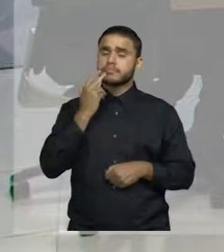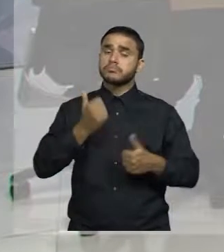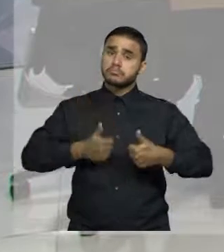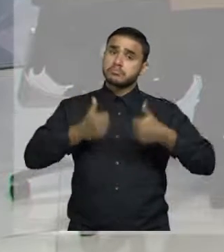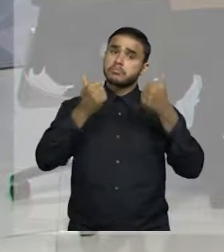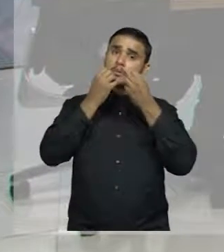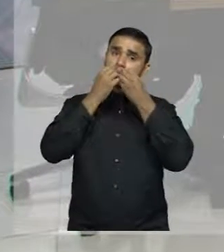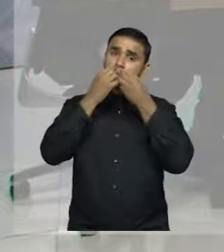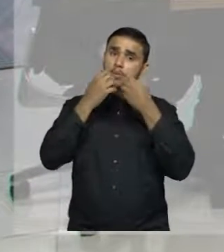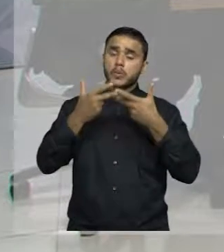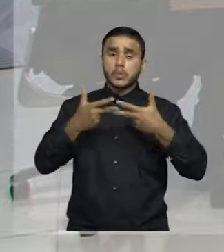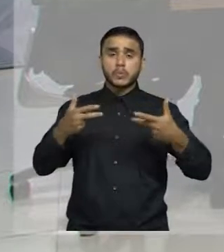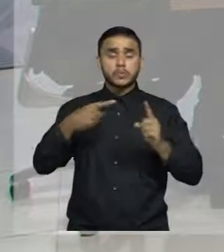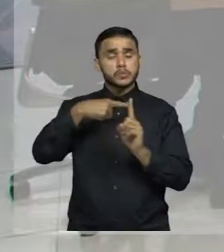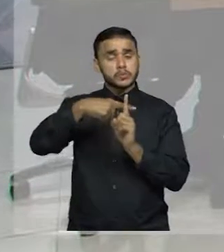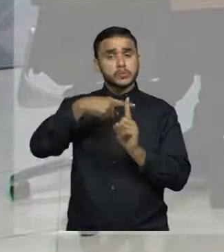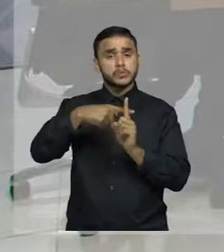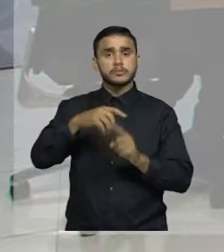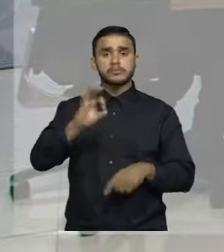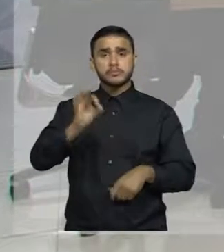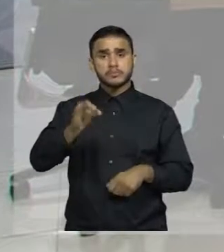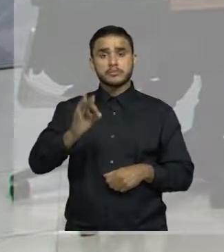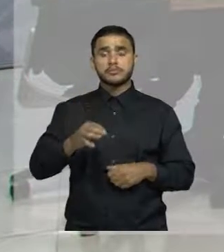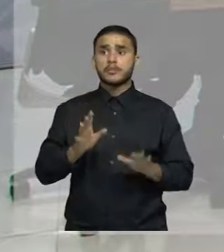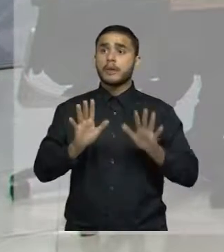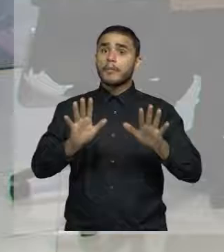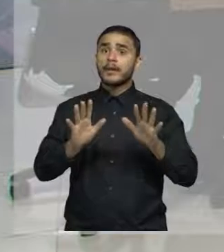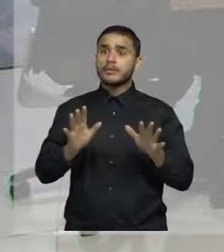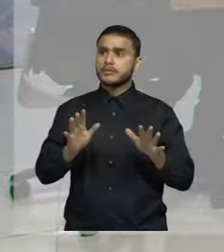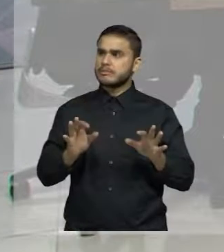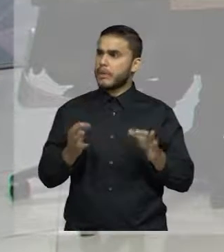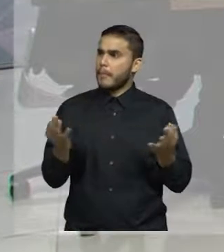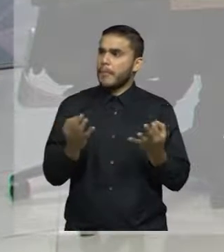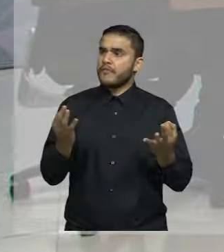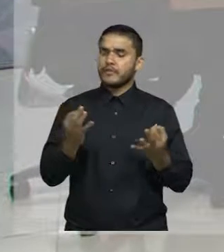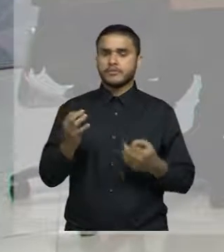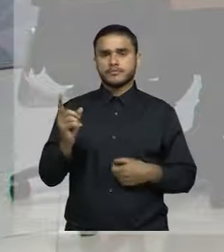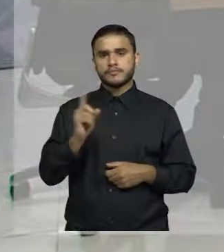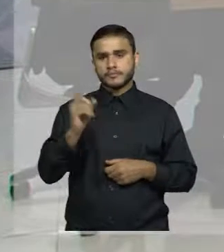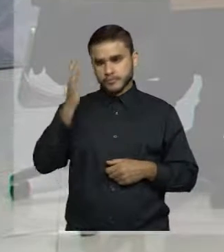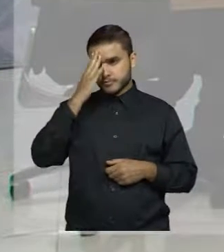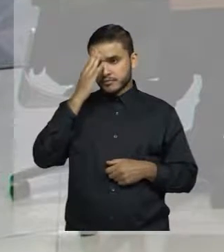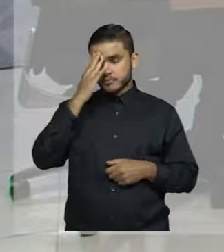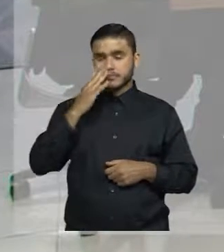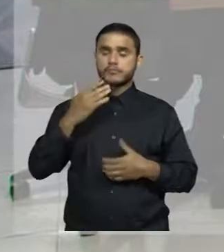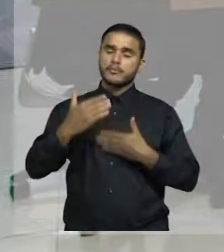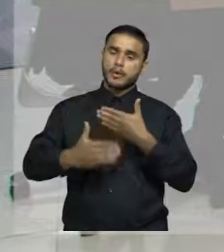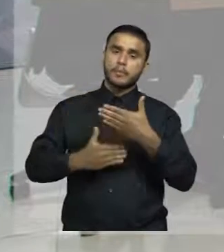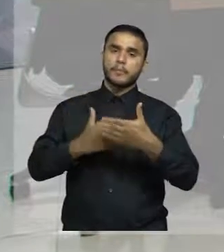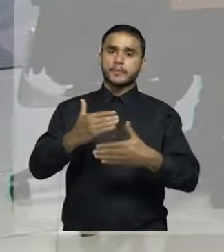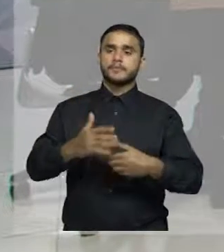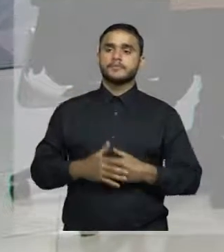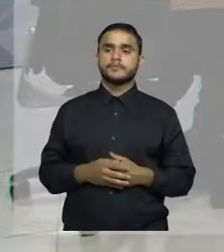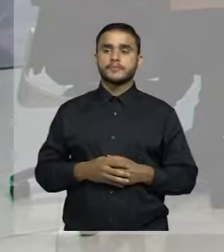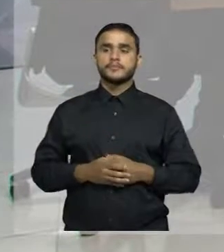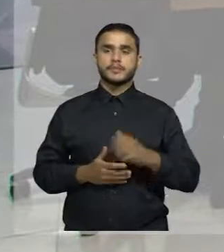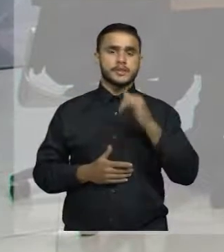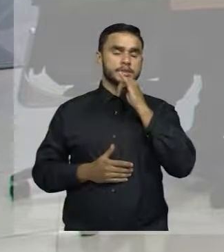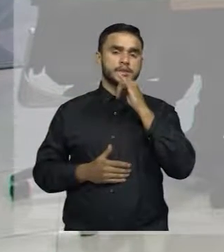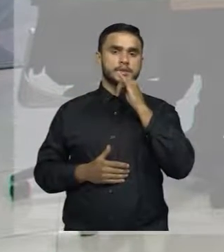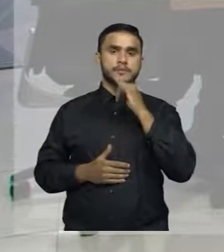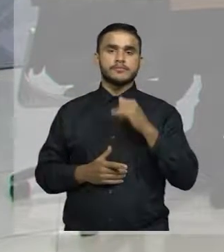foi claramente boa, mas nem ela se manteve e nem as de sustentação foram dadas. A gente tem caso